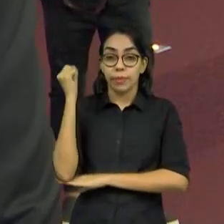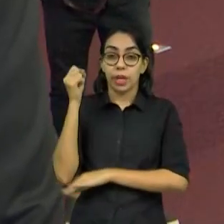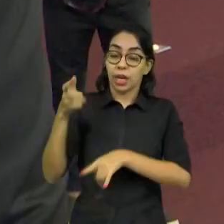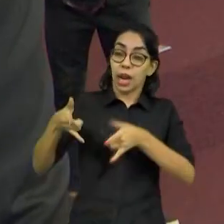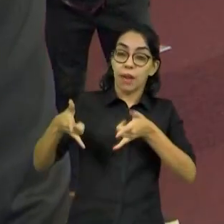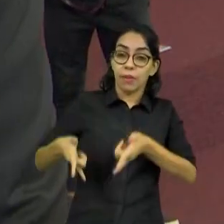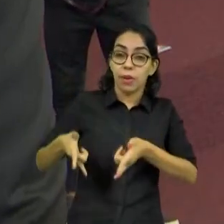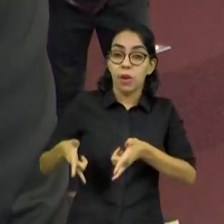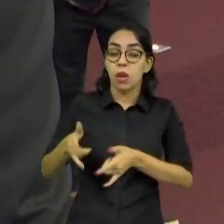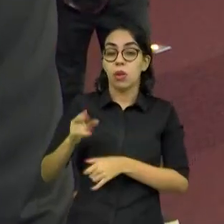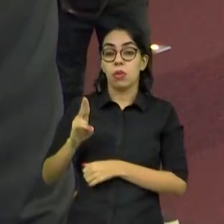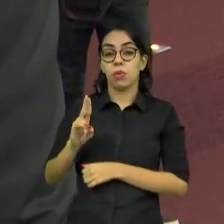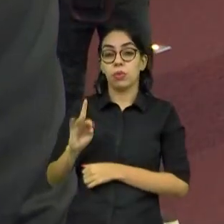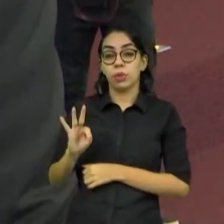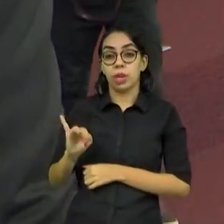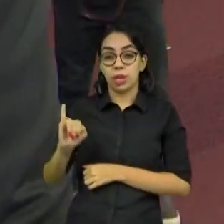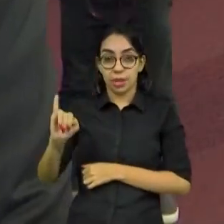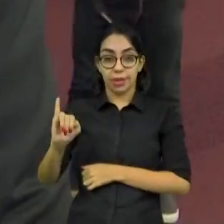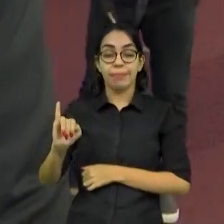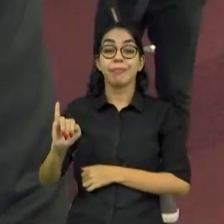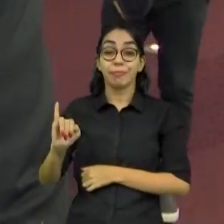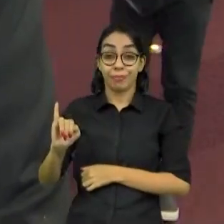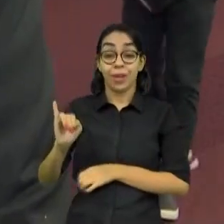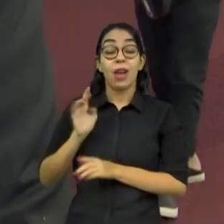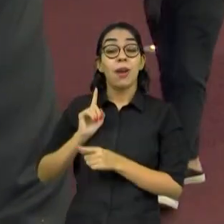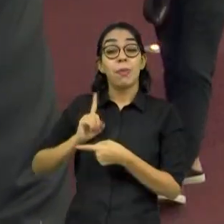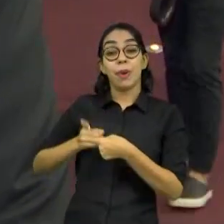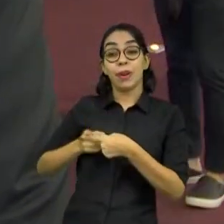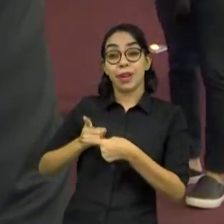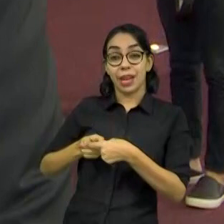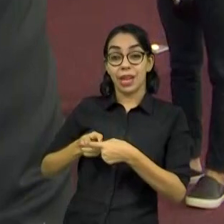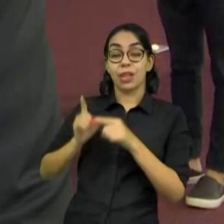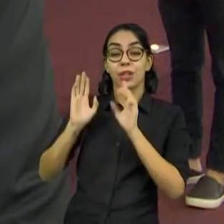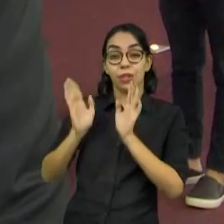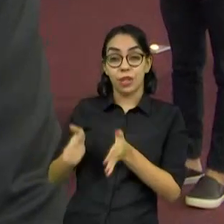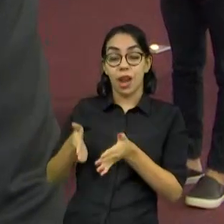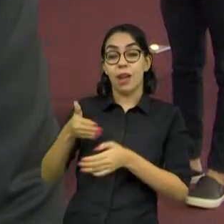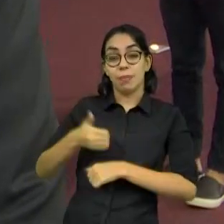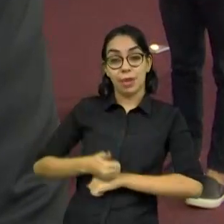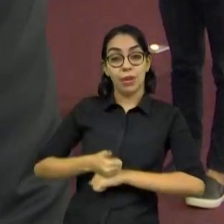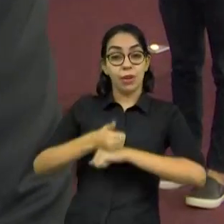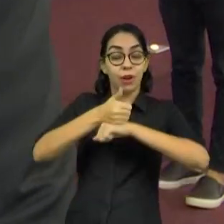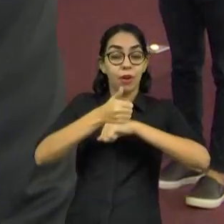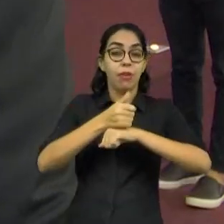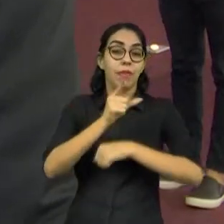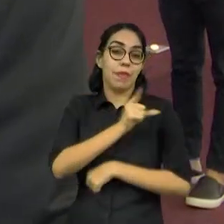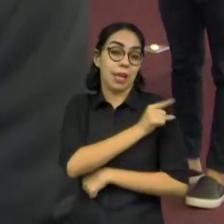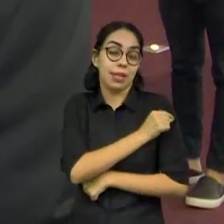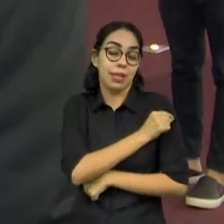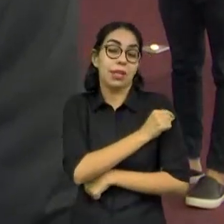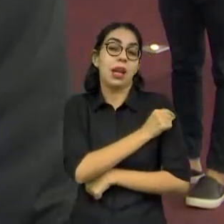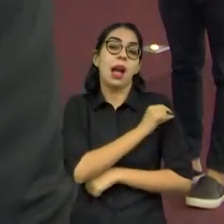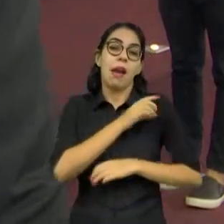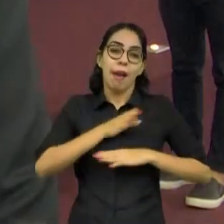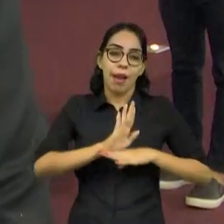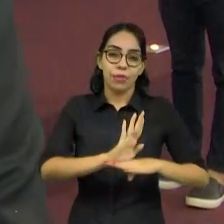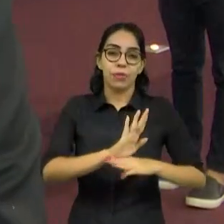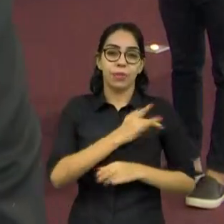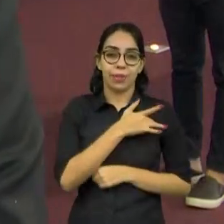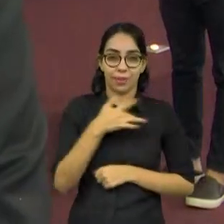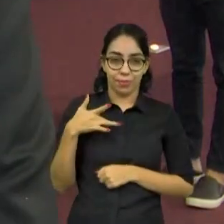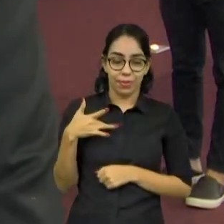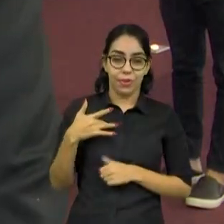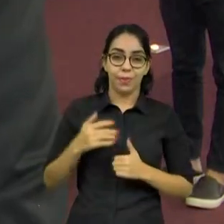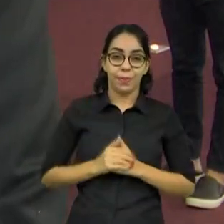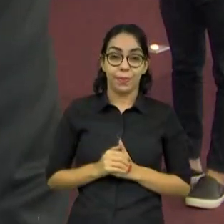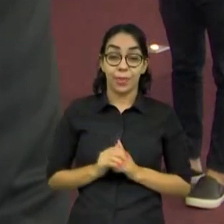UTI. Isso não está acontecendo exatamente porque o Ceará, ele avançou na cobertura vacinal, mas que a gente precisa avançar mais ainda. E a